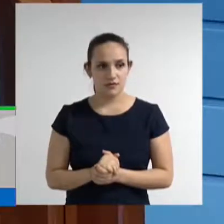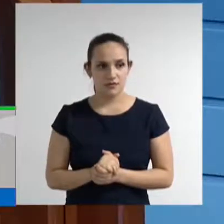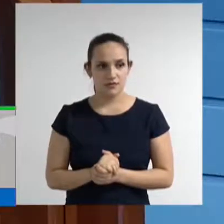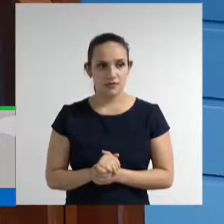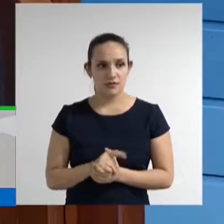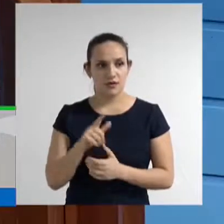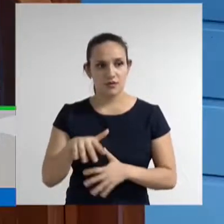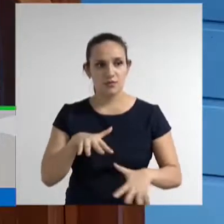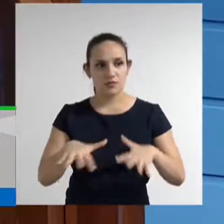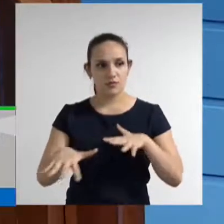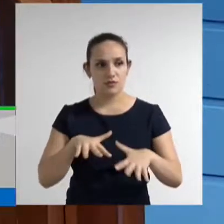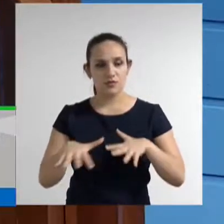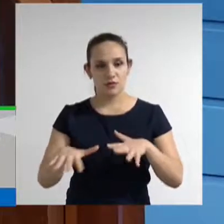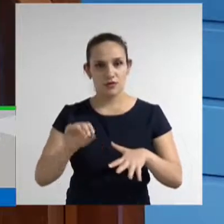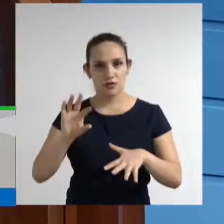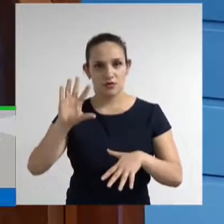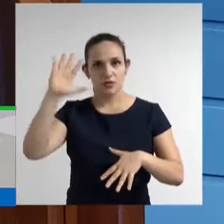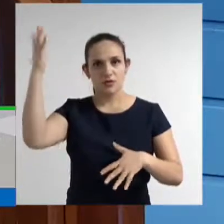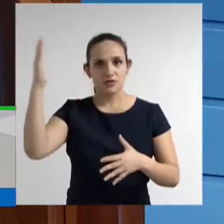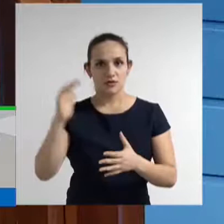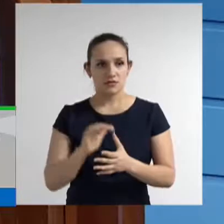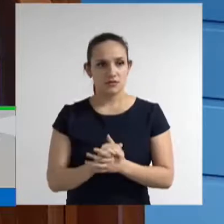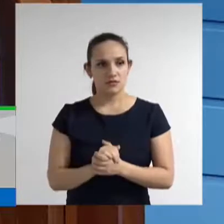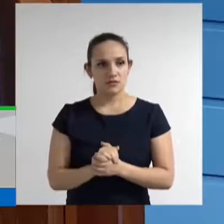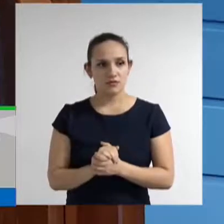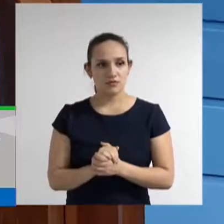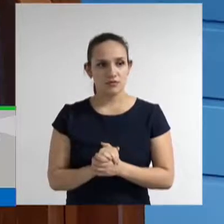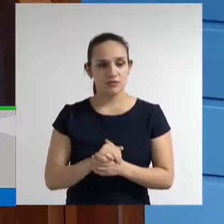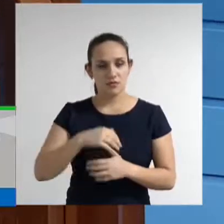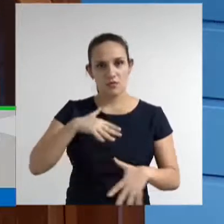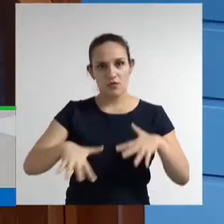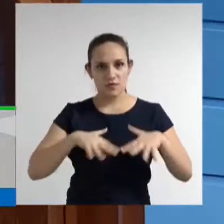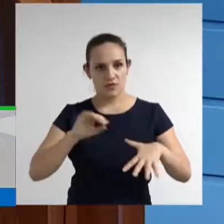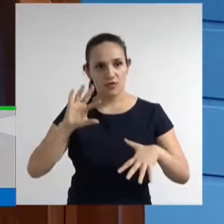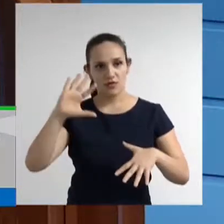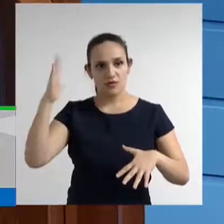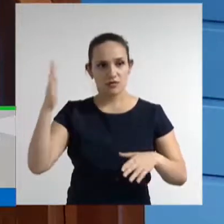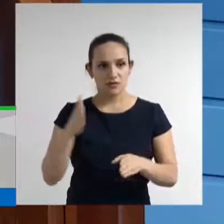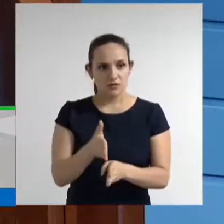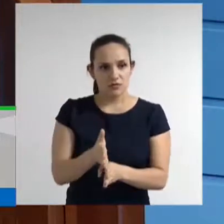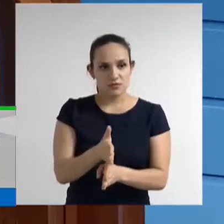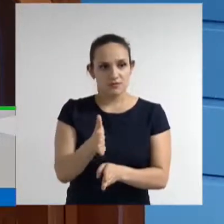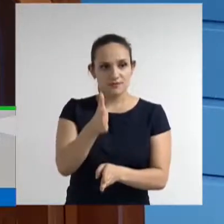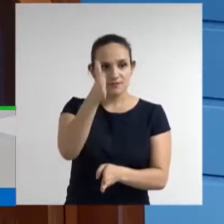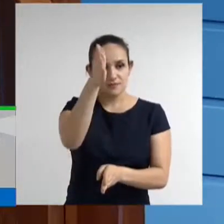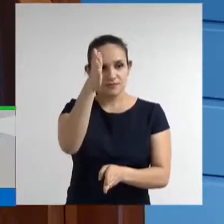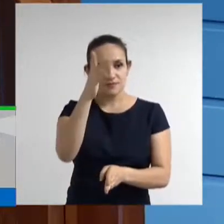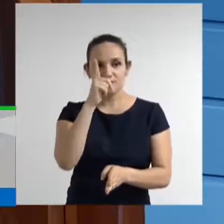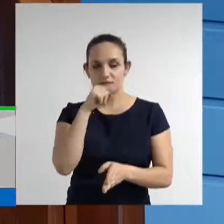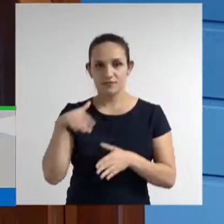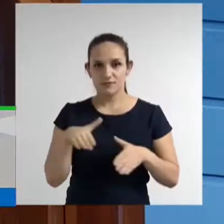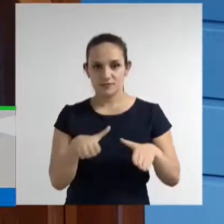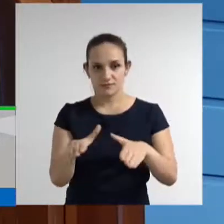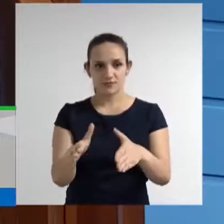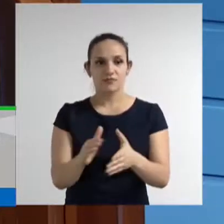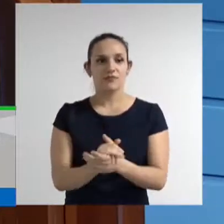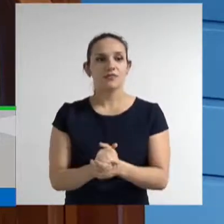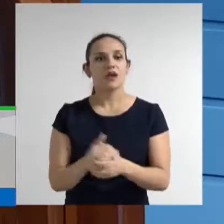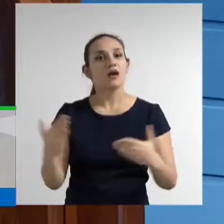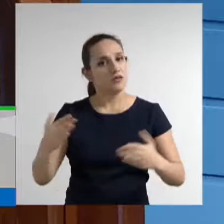os movimentos atingidos por barragens. Então, essa discussão não é de hoje. Essa discussão não é de hoje. Eu venho